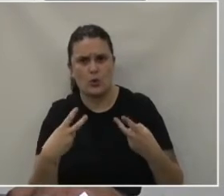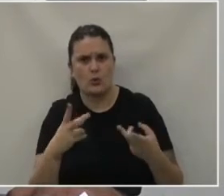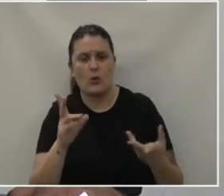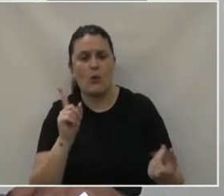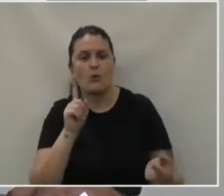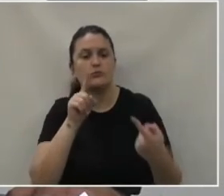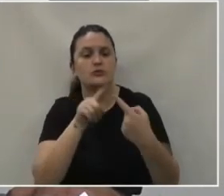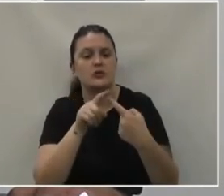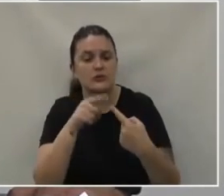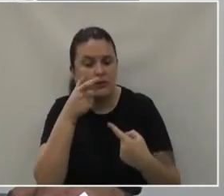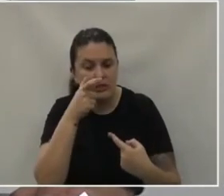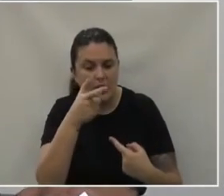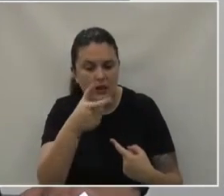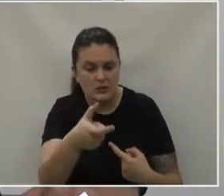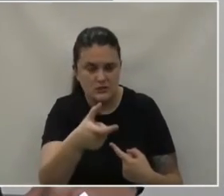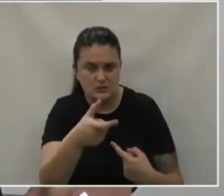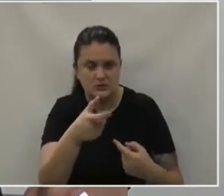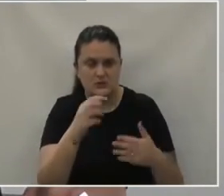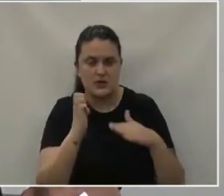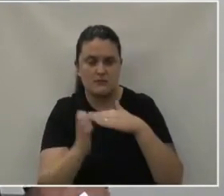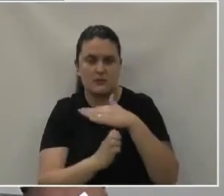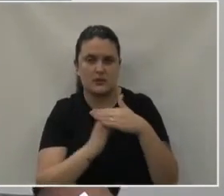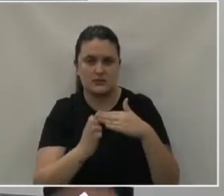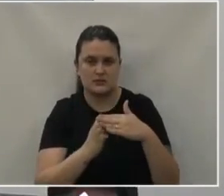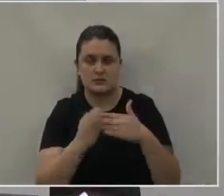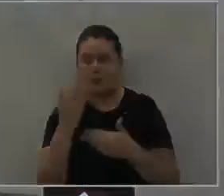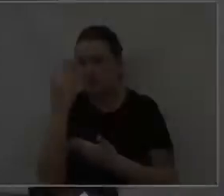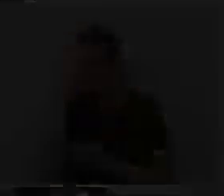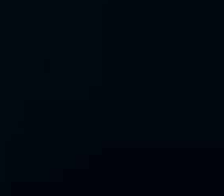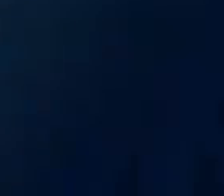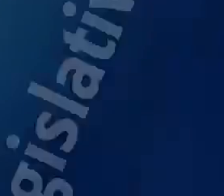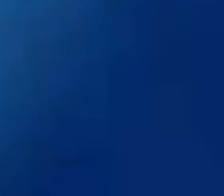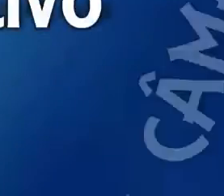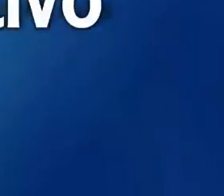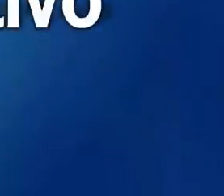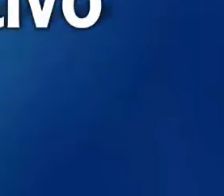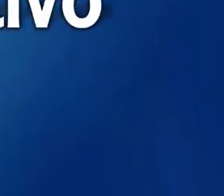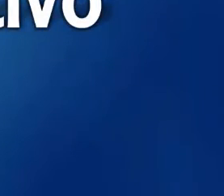objetivo das empresas privadas. Agradeço a oportunidade.